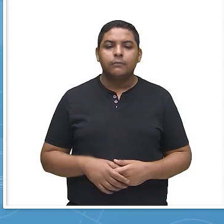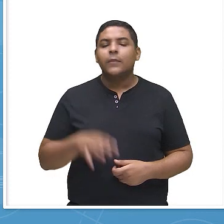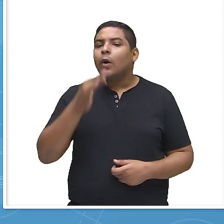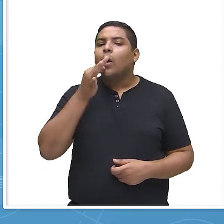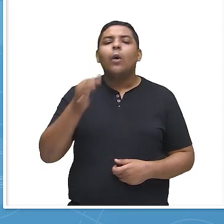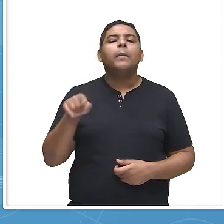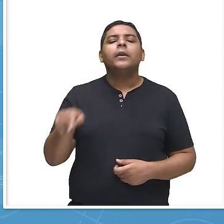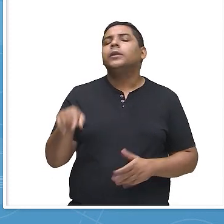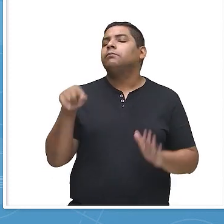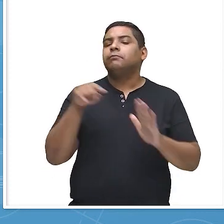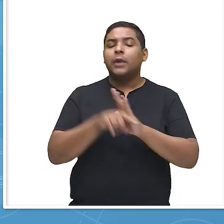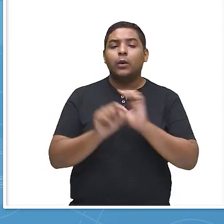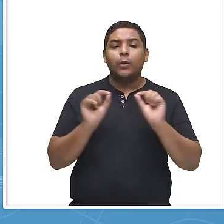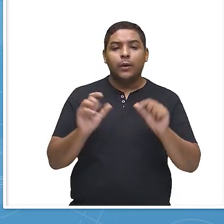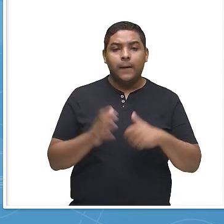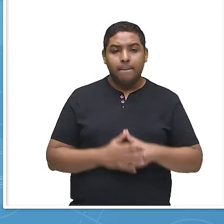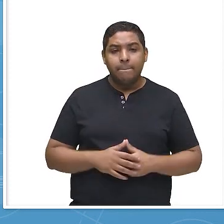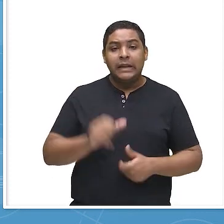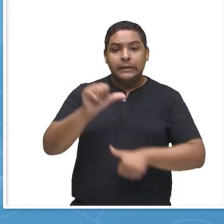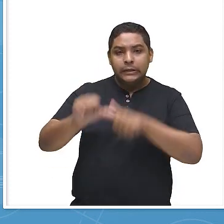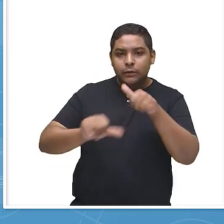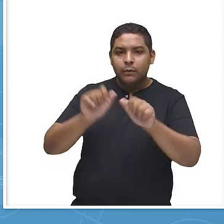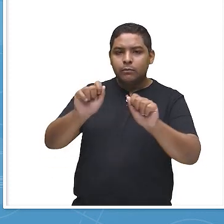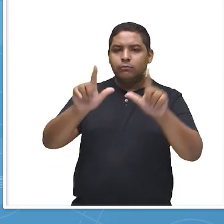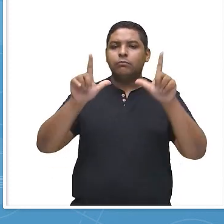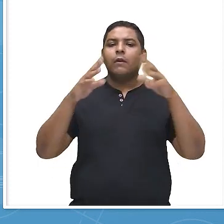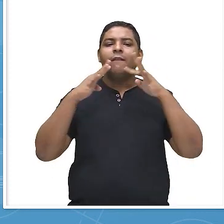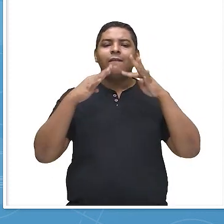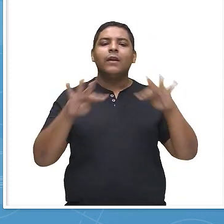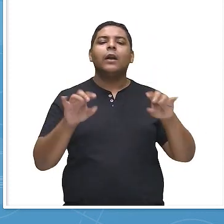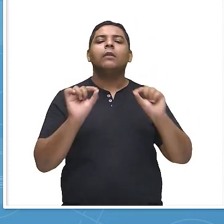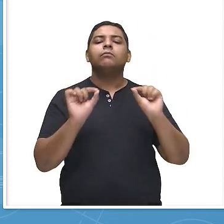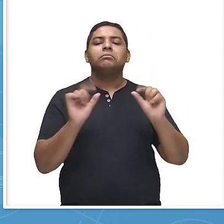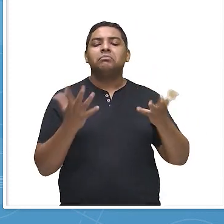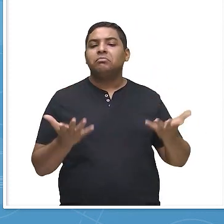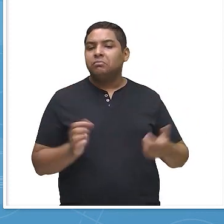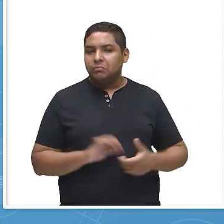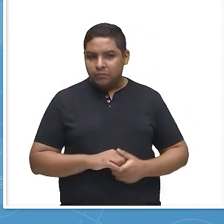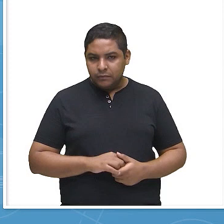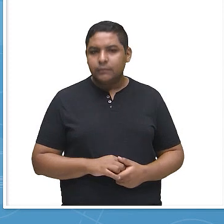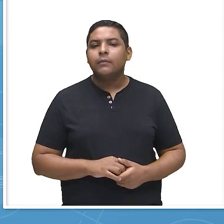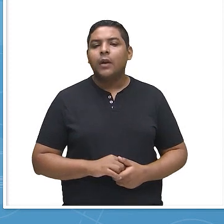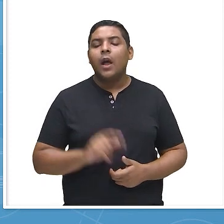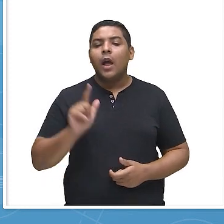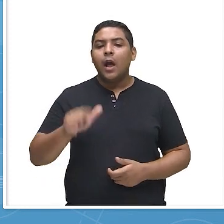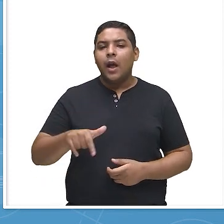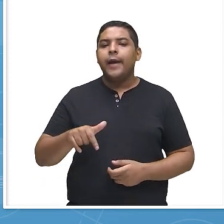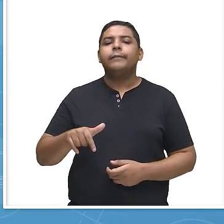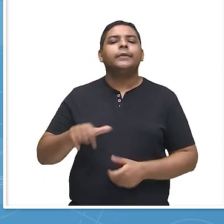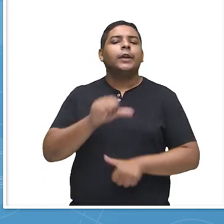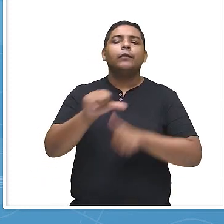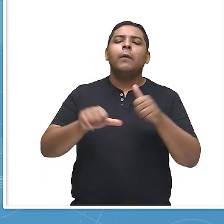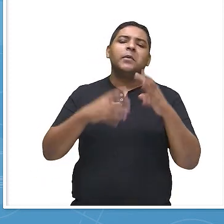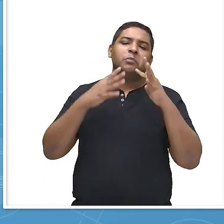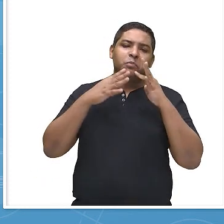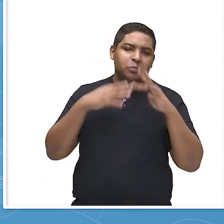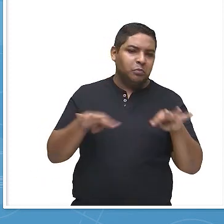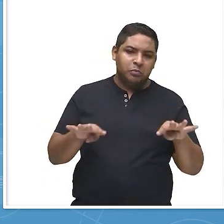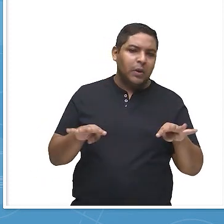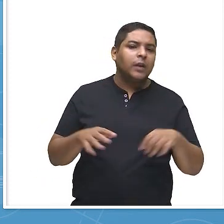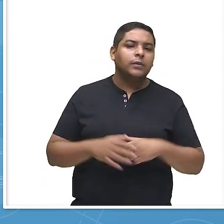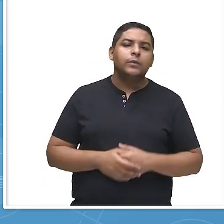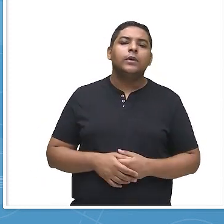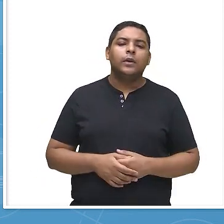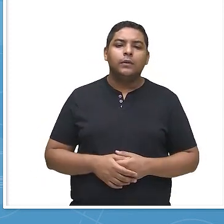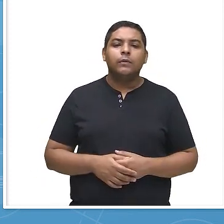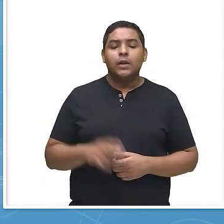questão diz o seguinte: as transformações da paisagem natural ficam por conta dos seus agentes naturais e a transformação das